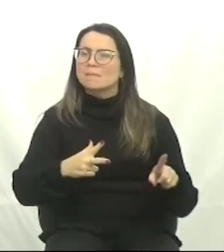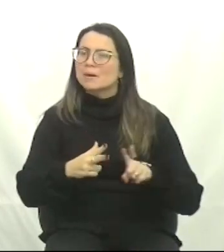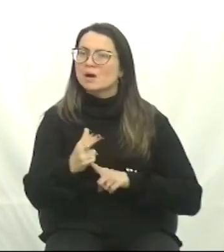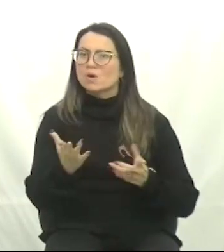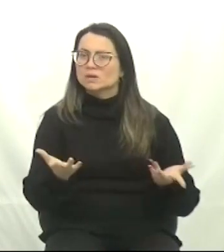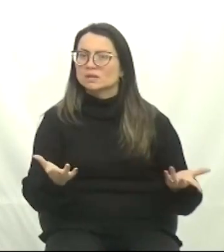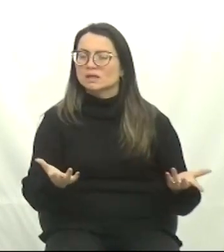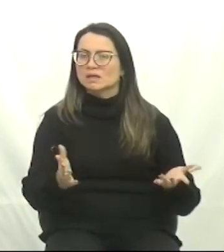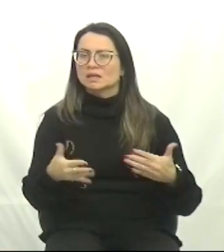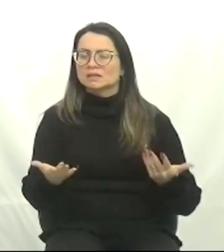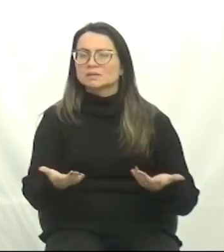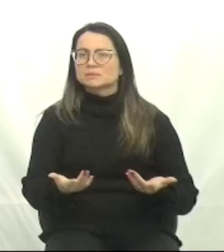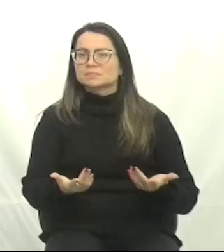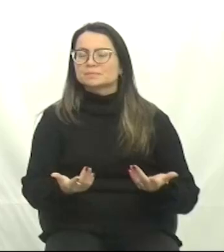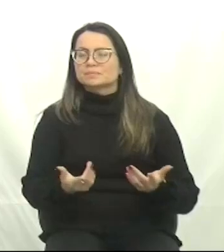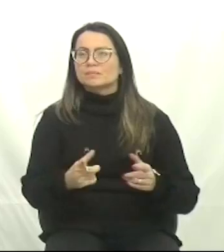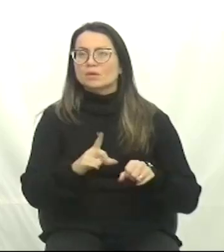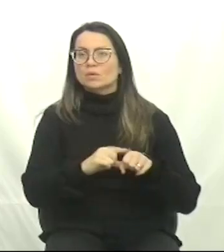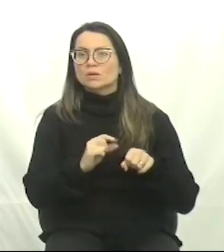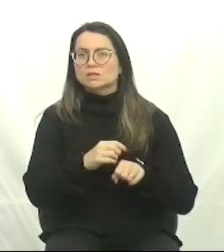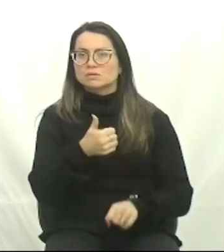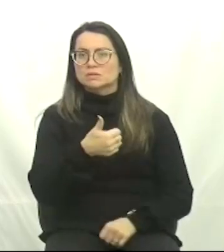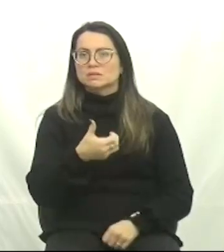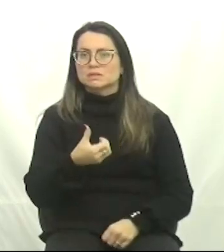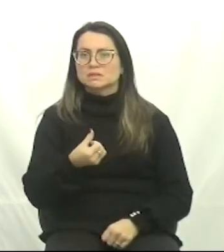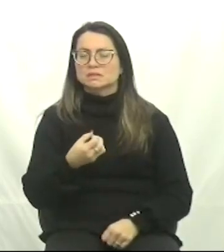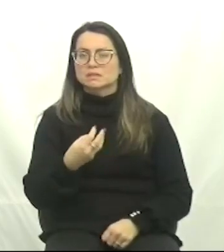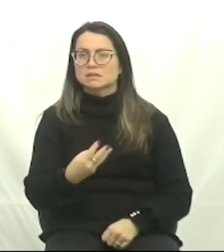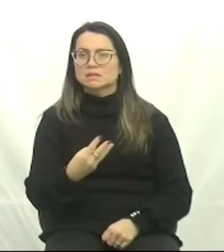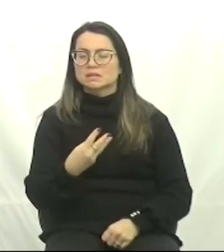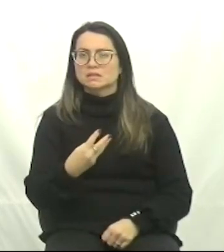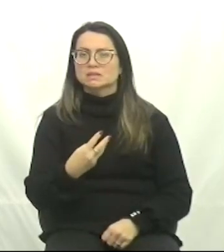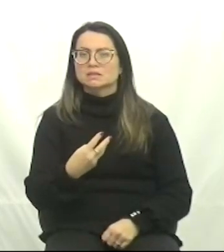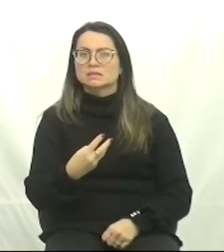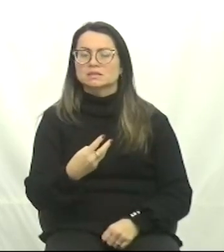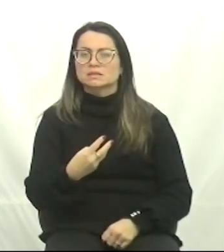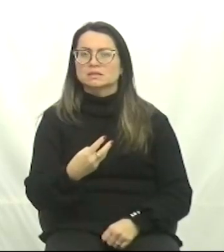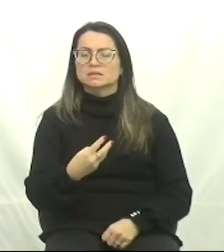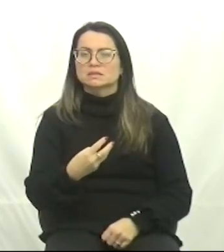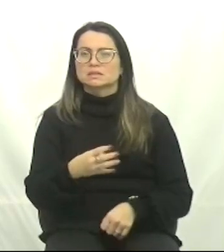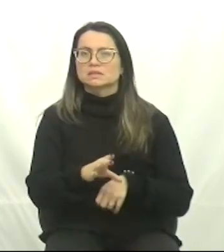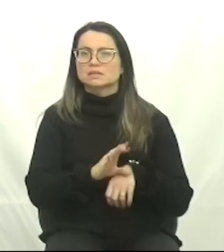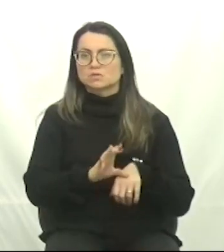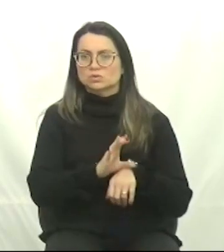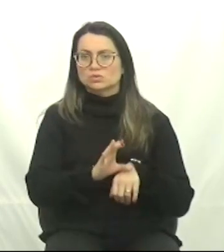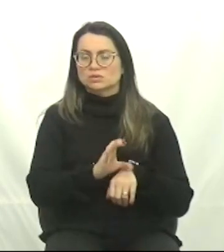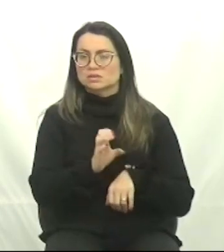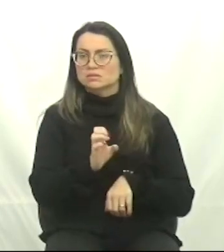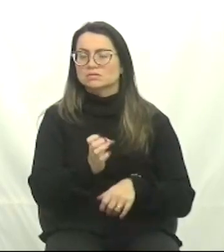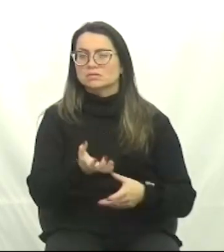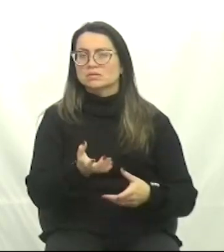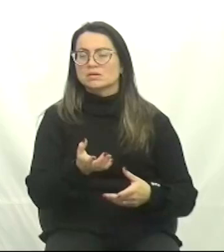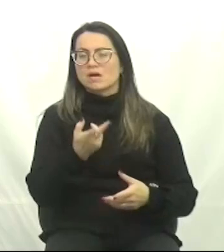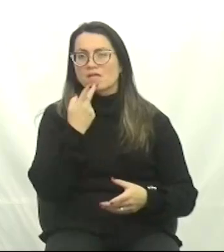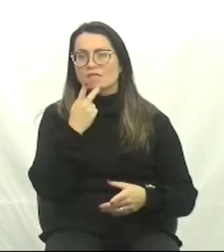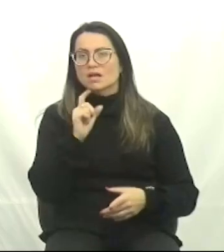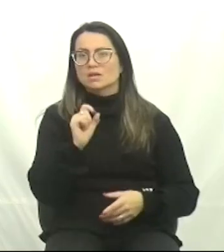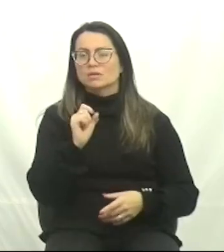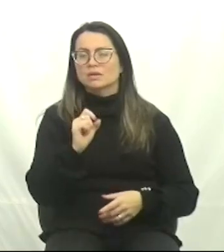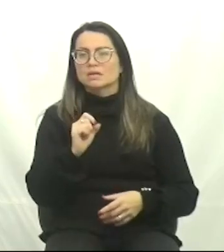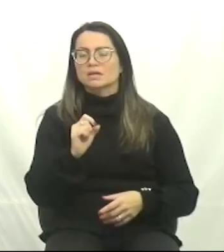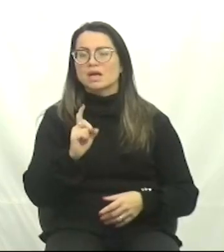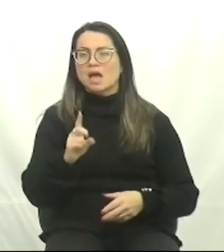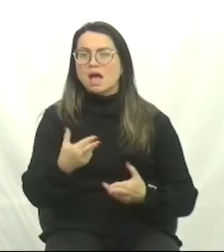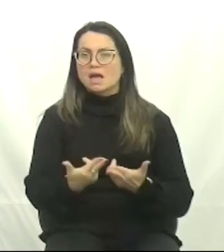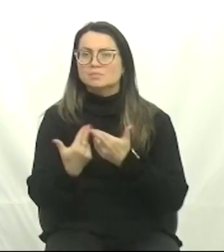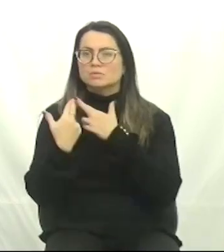Gostaria de lembrar o que diz o artigo 163, inciso 7º, da Constituição Estadual. É dever do nosso Estado